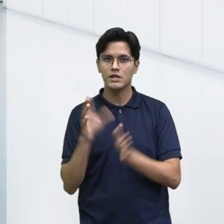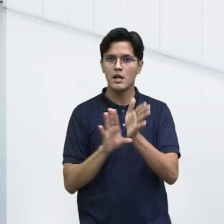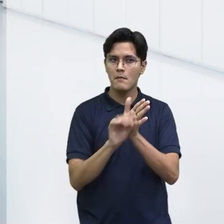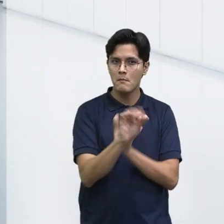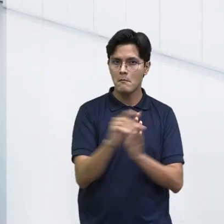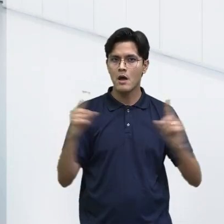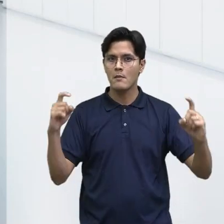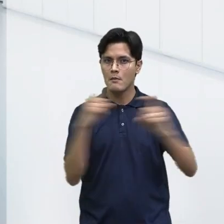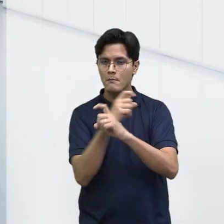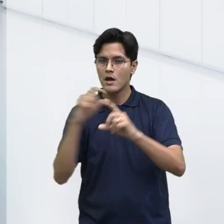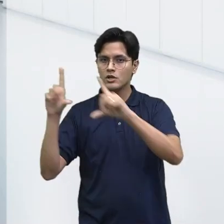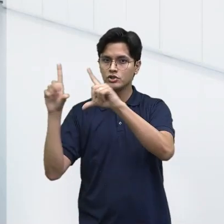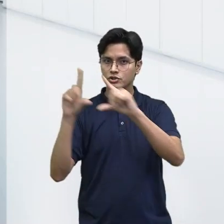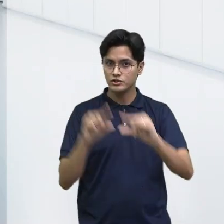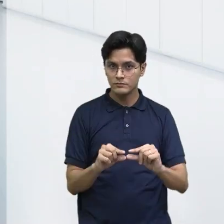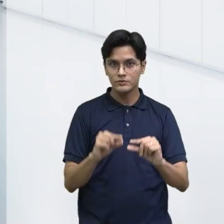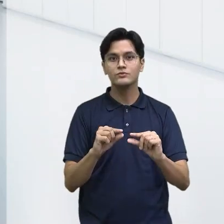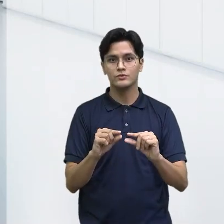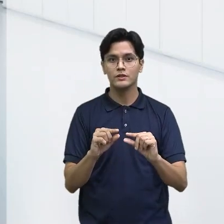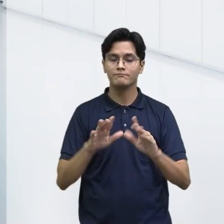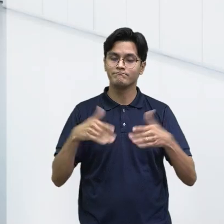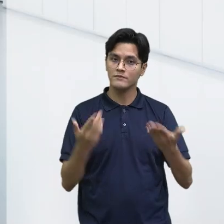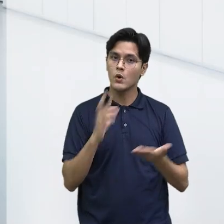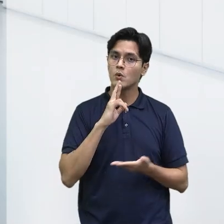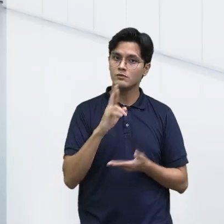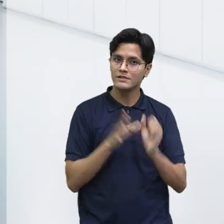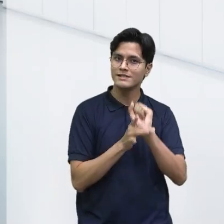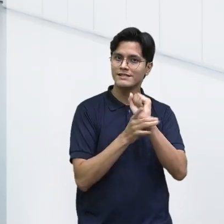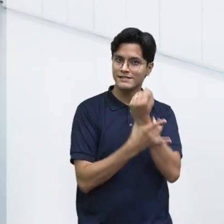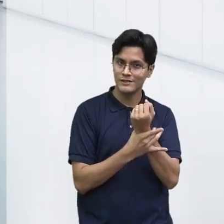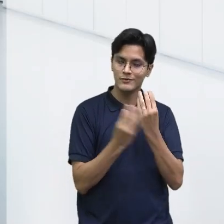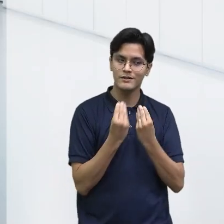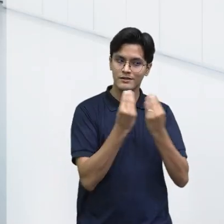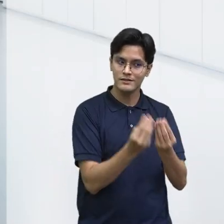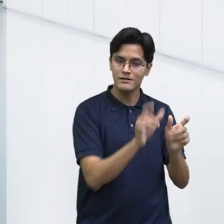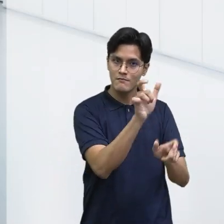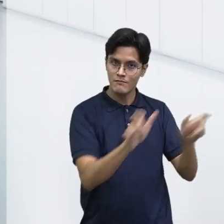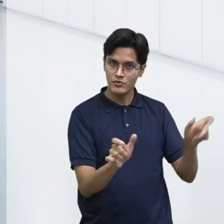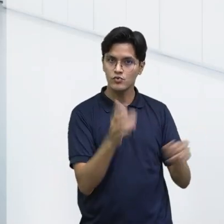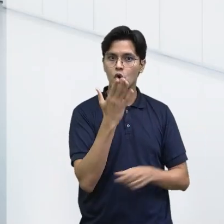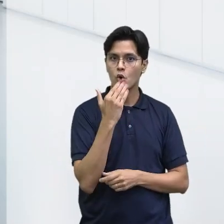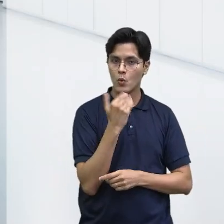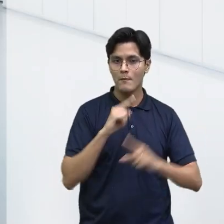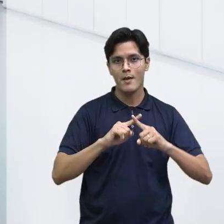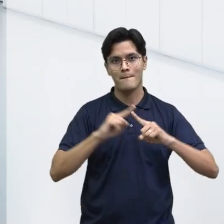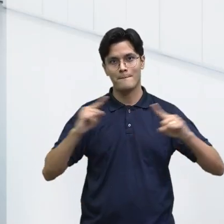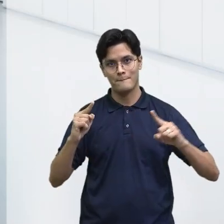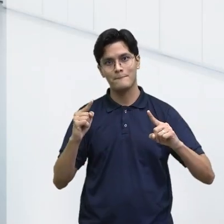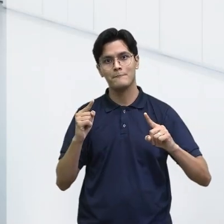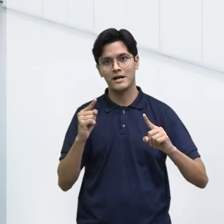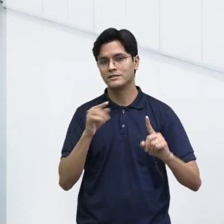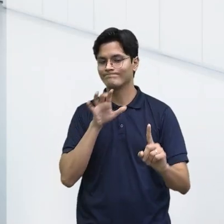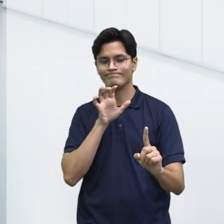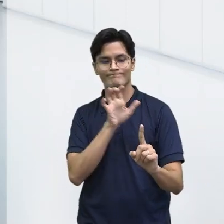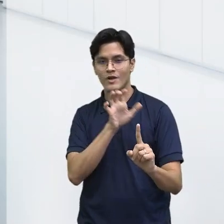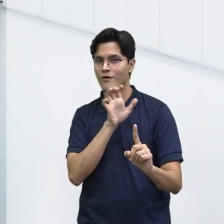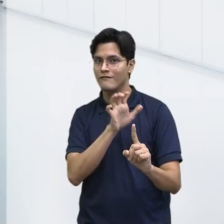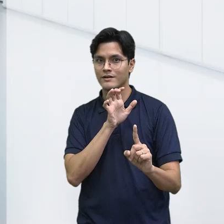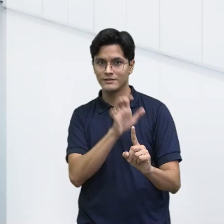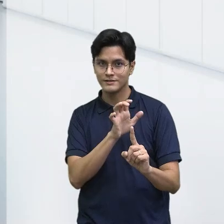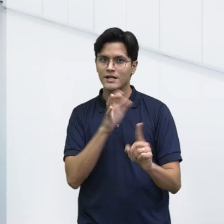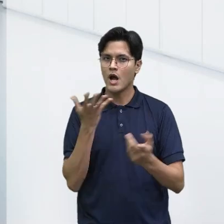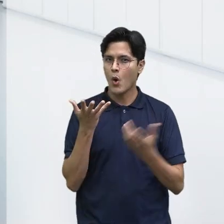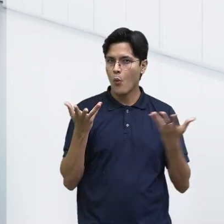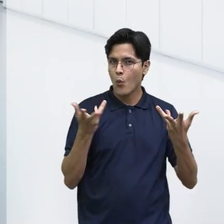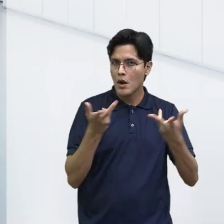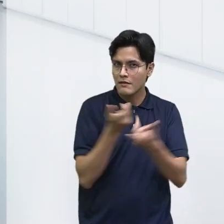esses produtos seguros para o consumidor, mas sem afetar todos os atributos de qualidade